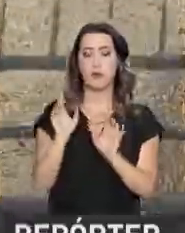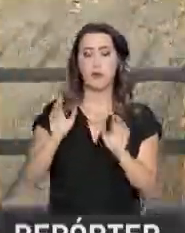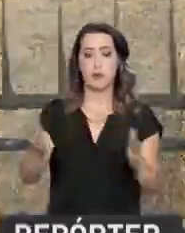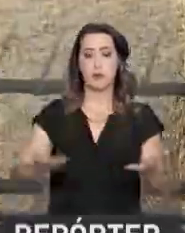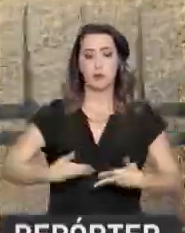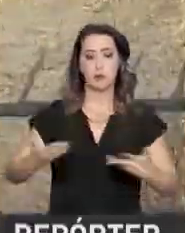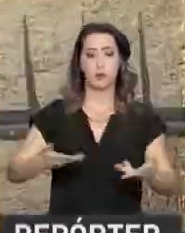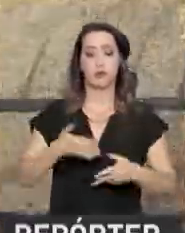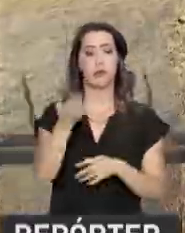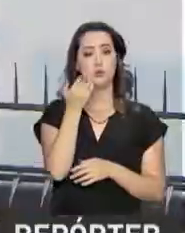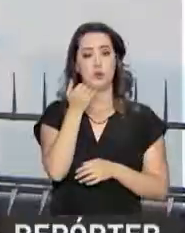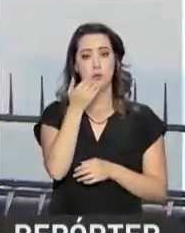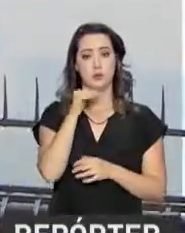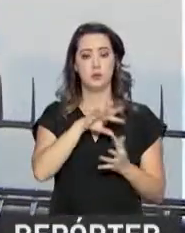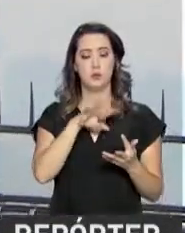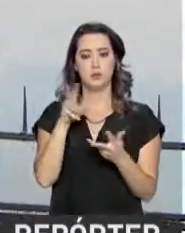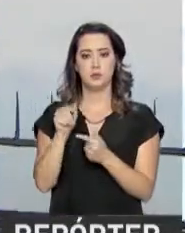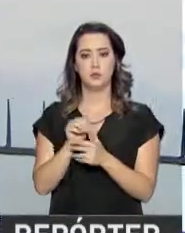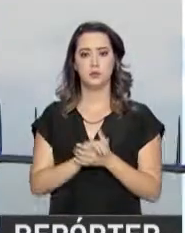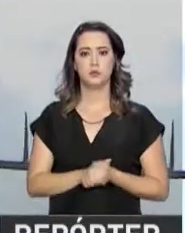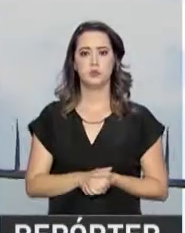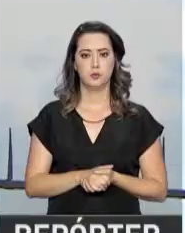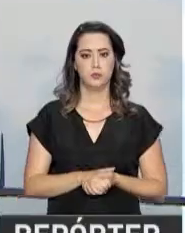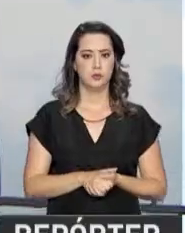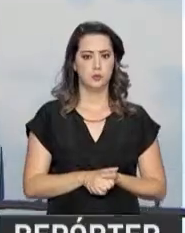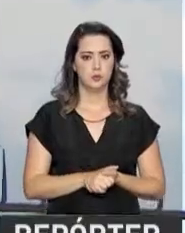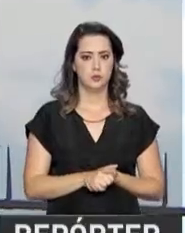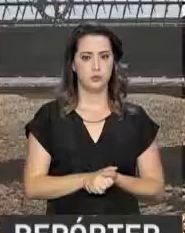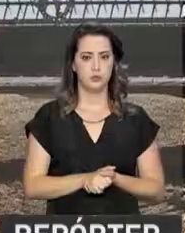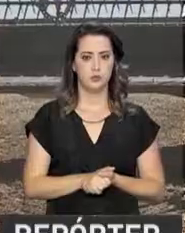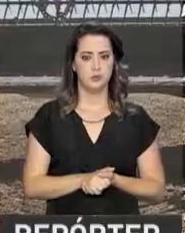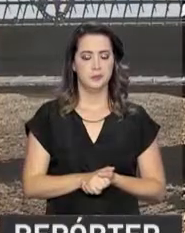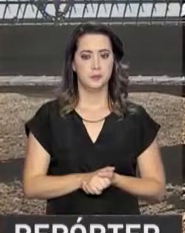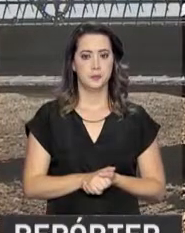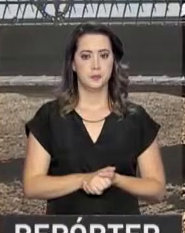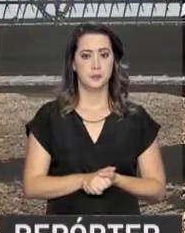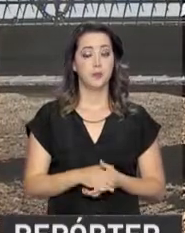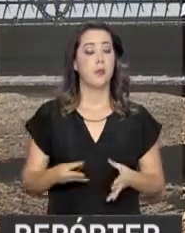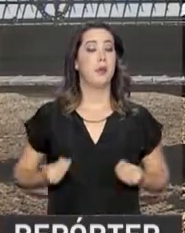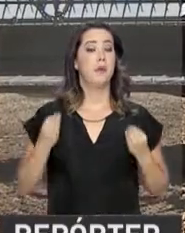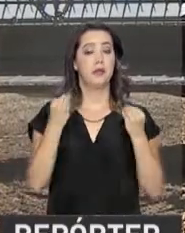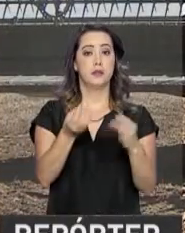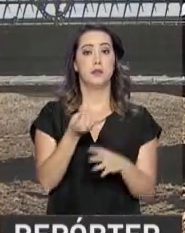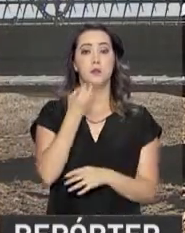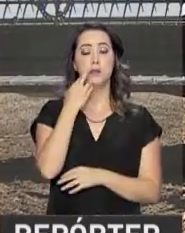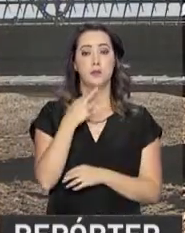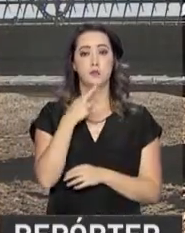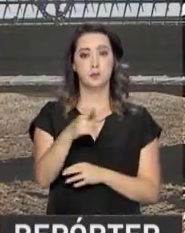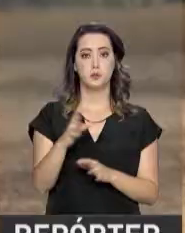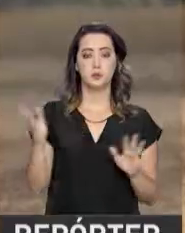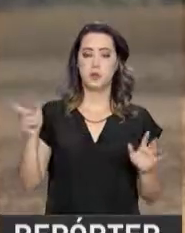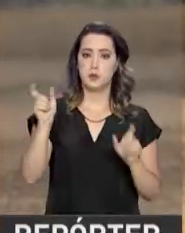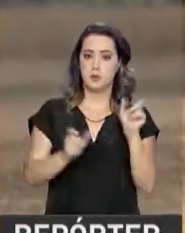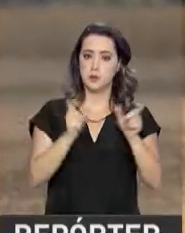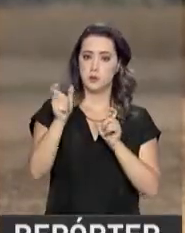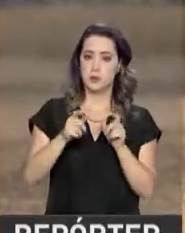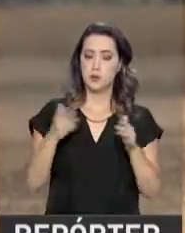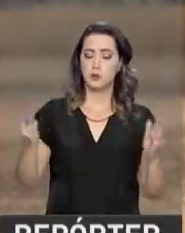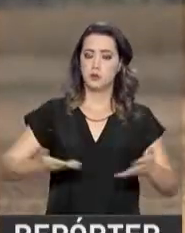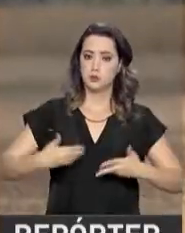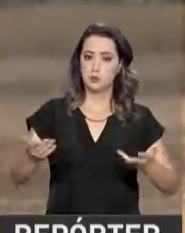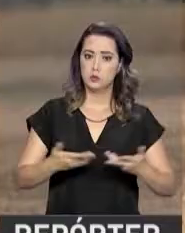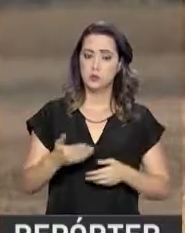de alimentos do mundo pra garantir boas condições para os produtores o